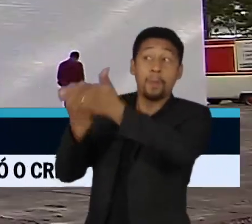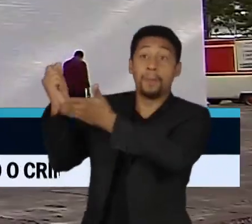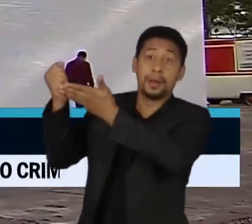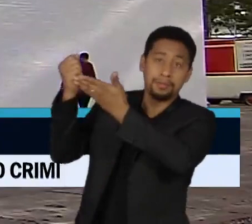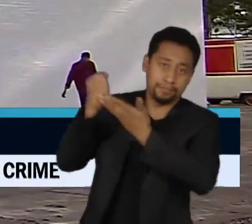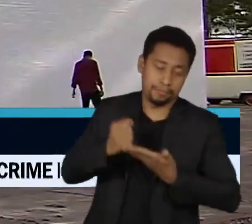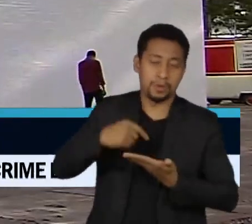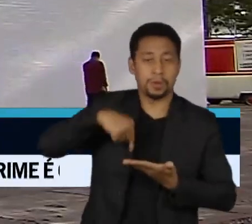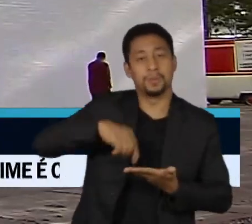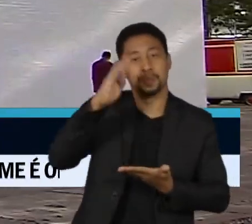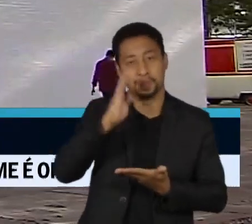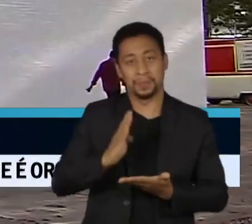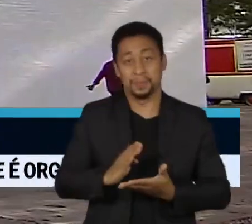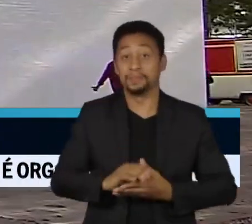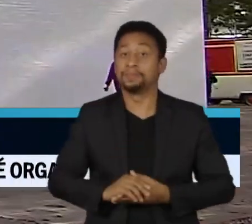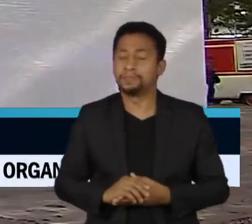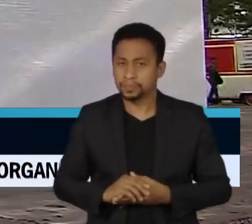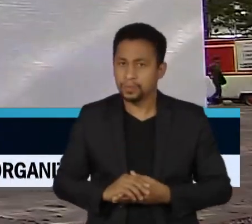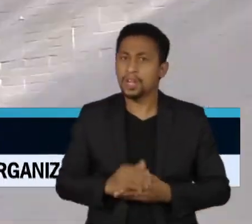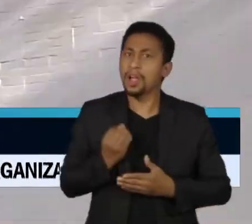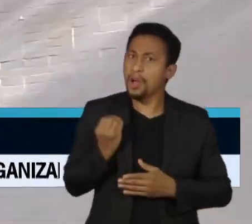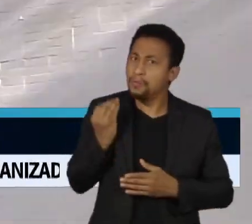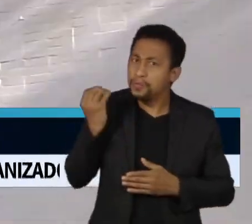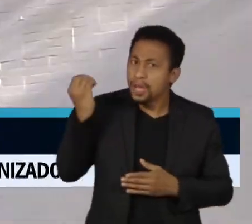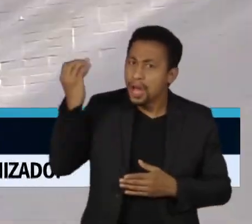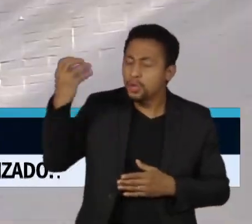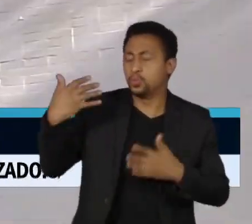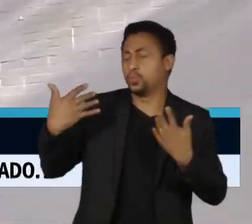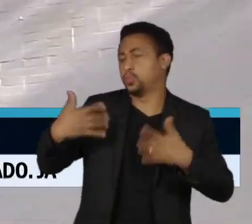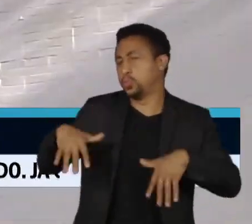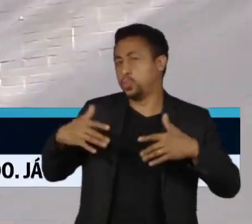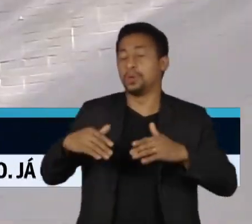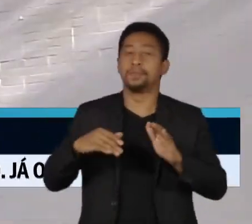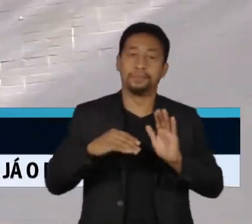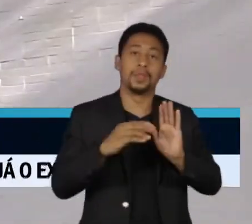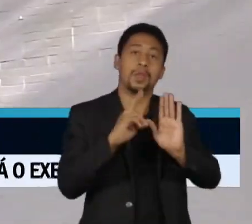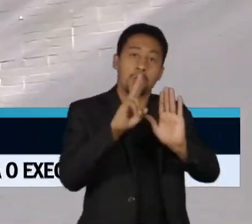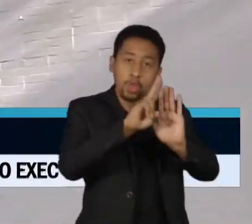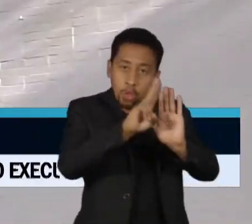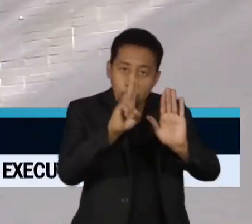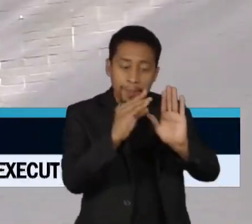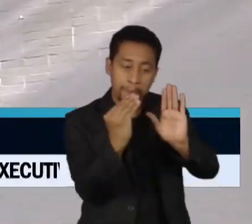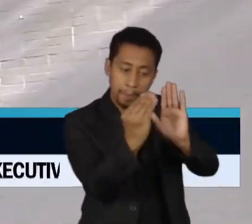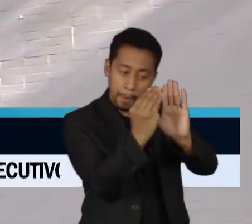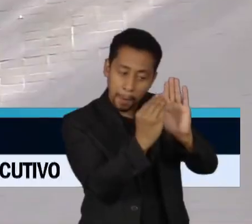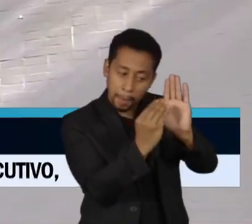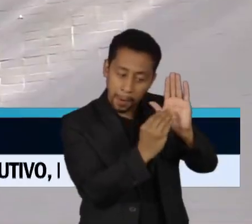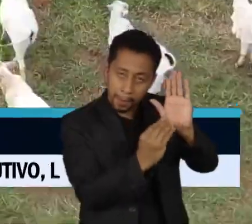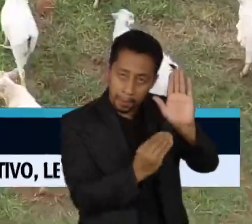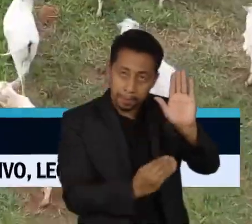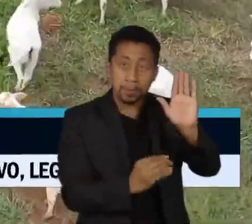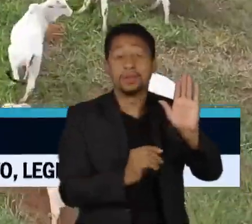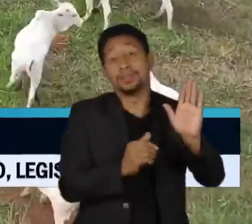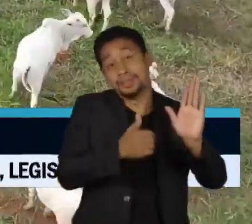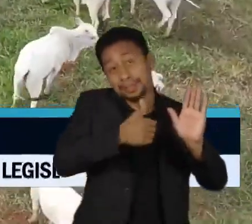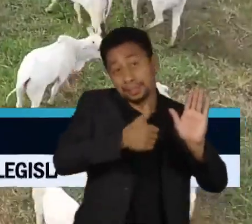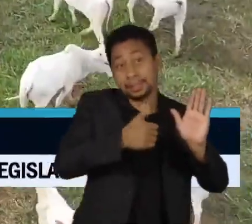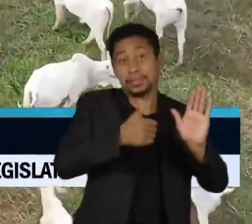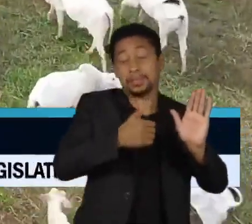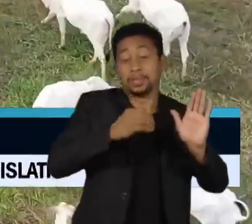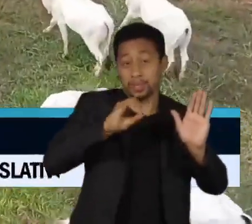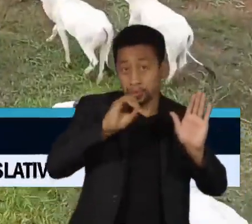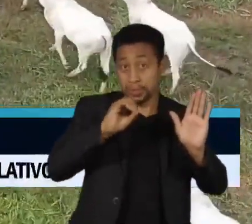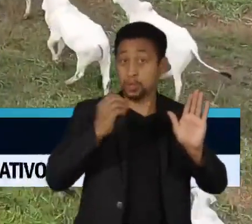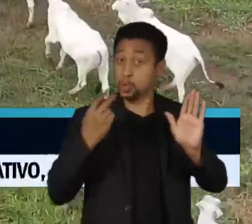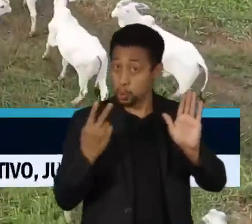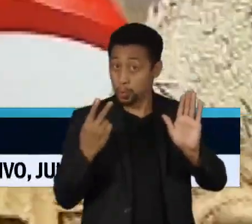A viagem é a mais concorrida até aqui. Uma lista divulgada pelo Ministério de Fávaro prevê na comitiva 102